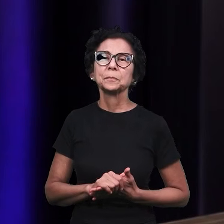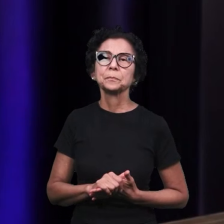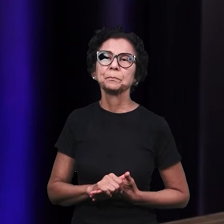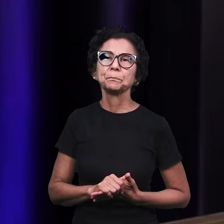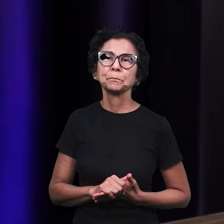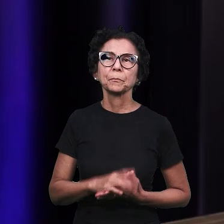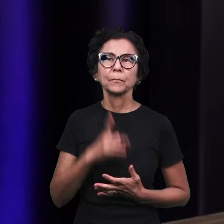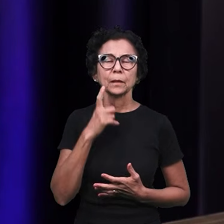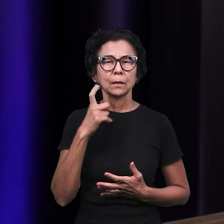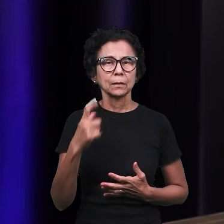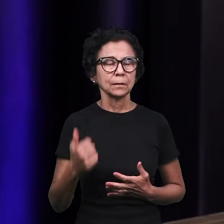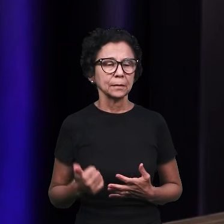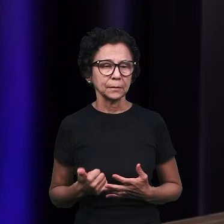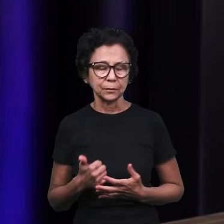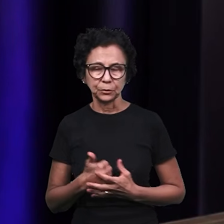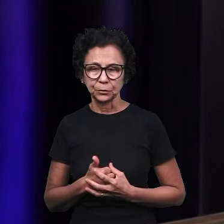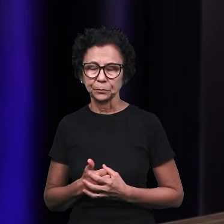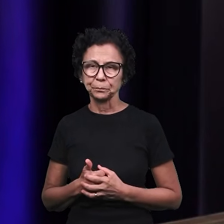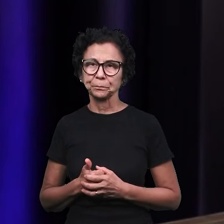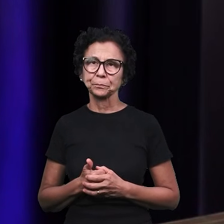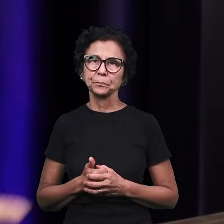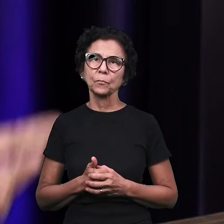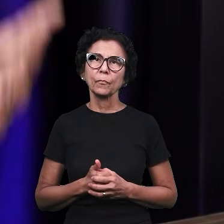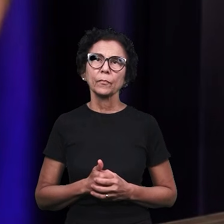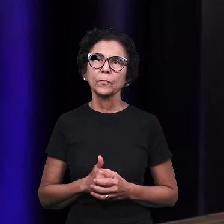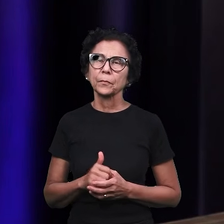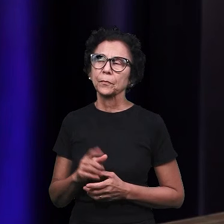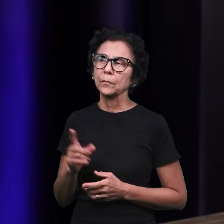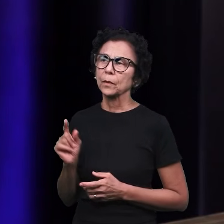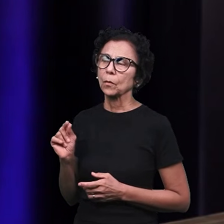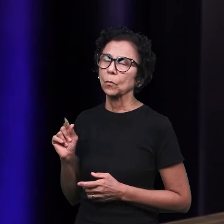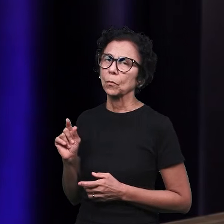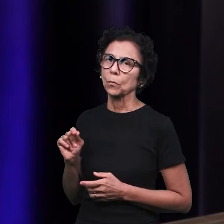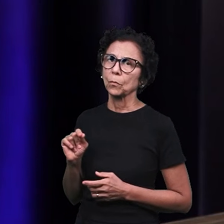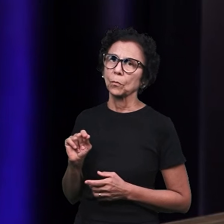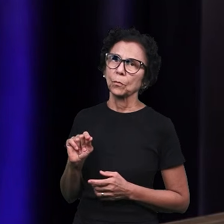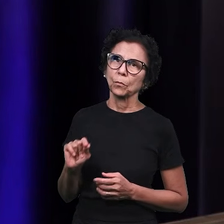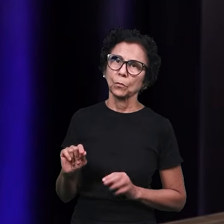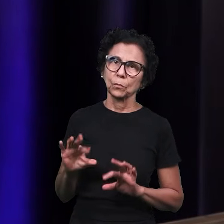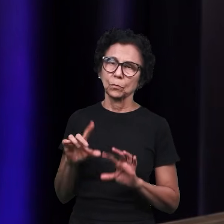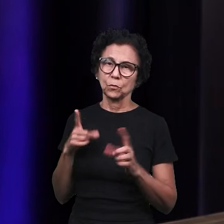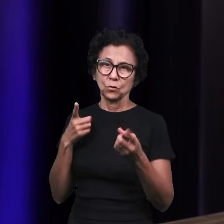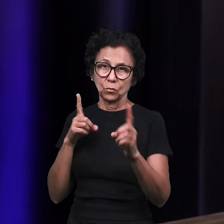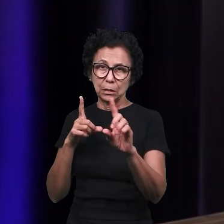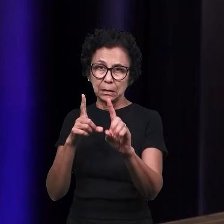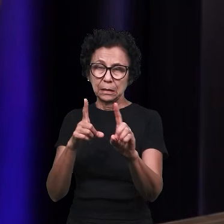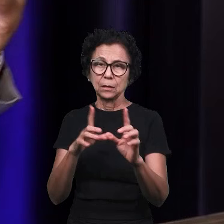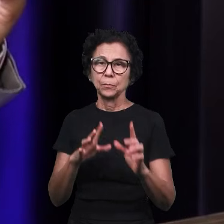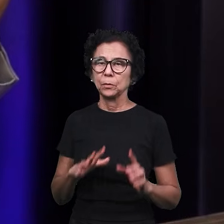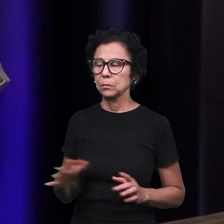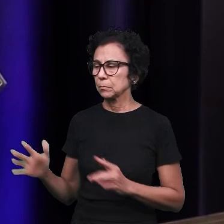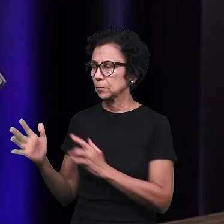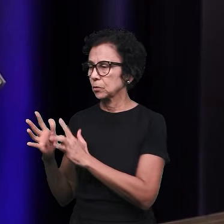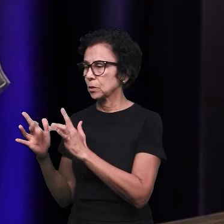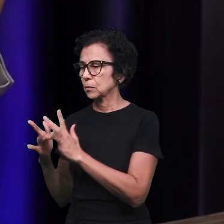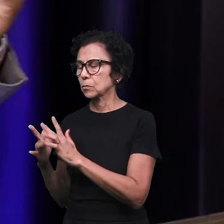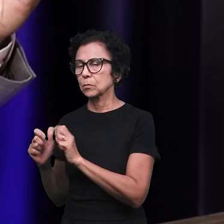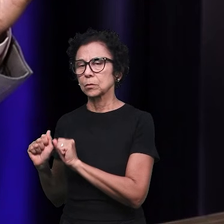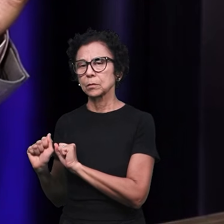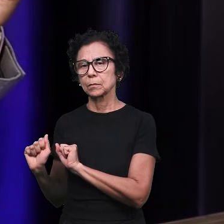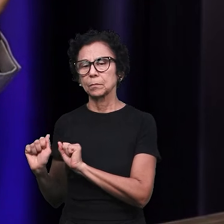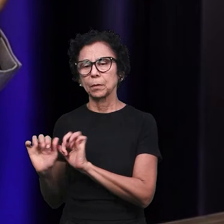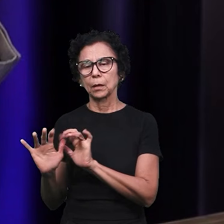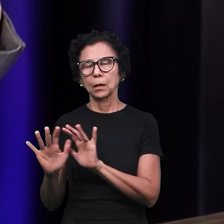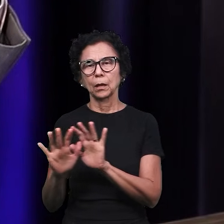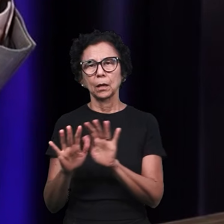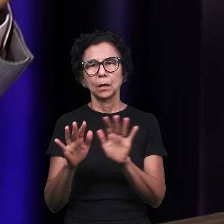viver isso a cada dia. É interessante porque, na sequência, quando os discípulos, passando com Jesus, eles estavam caminhando